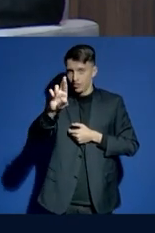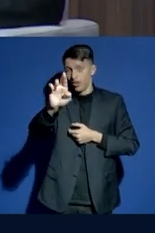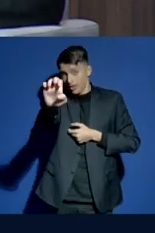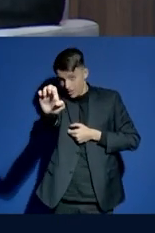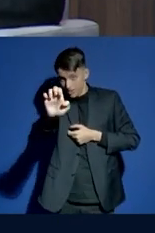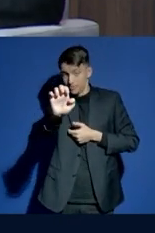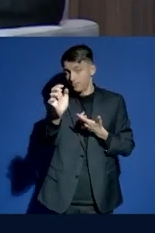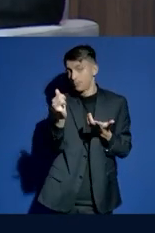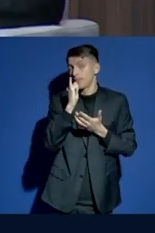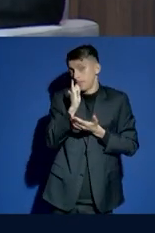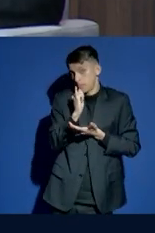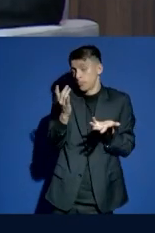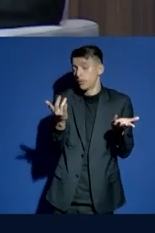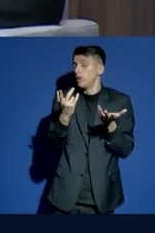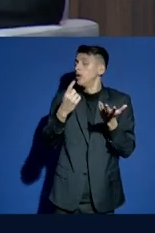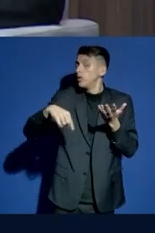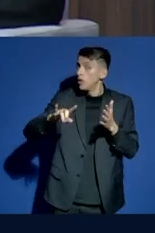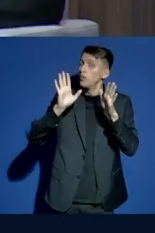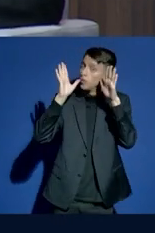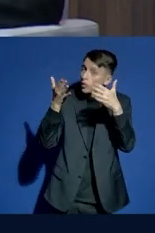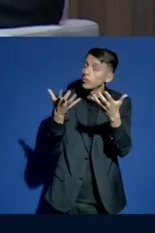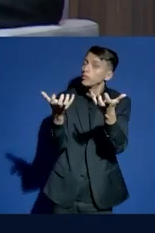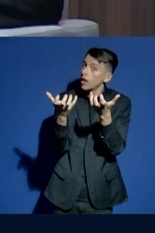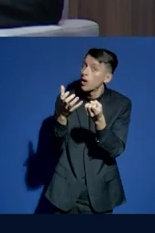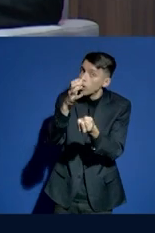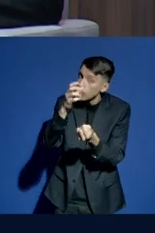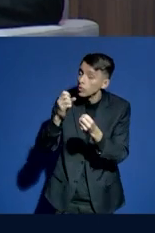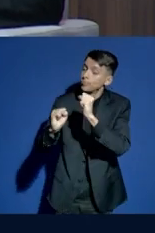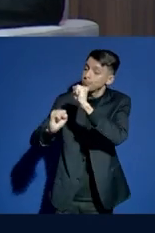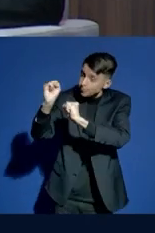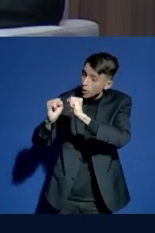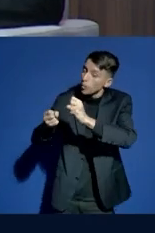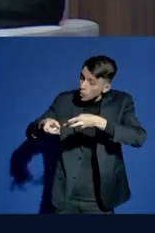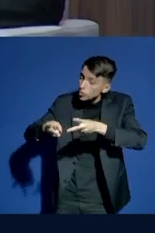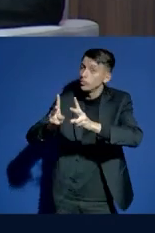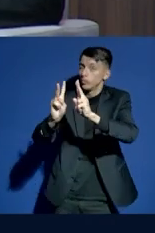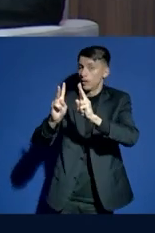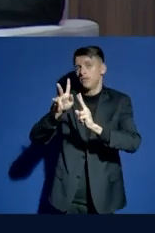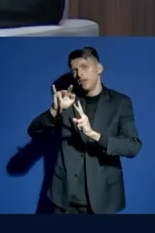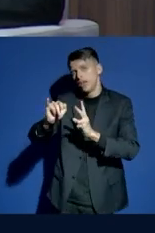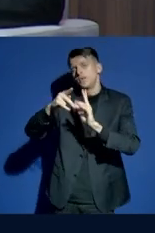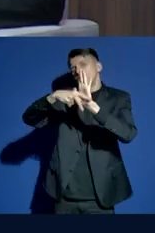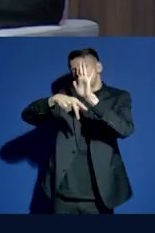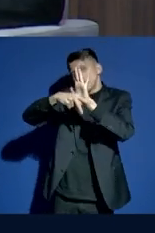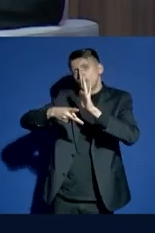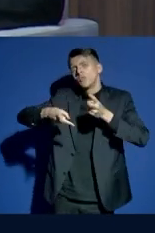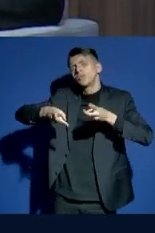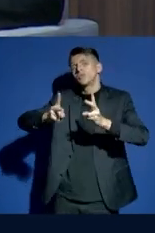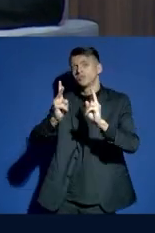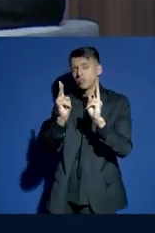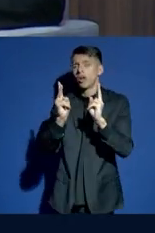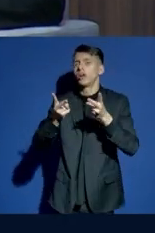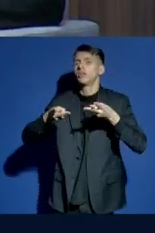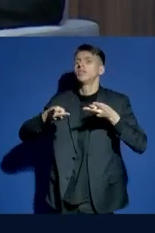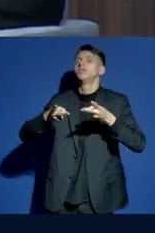não é o seu foco que ela continue talvez até mantendo o programa de